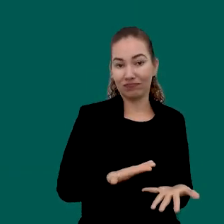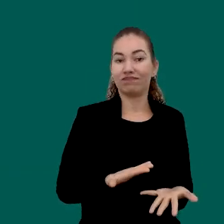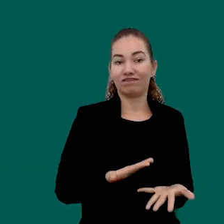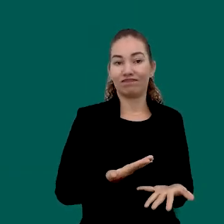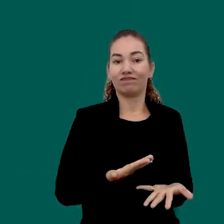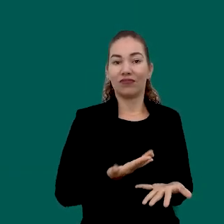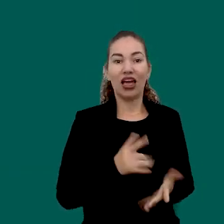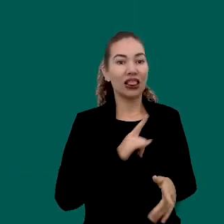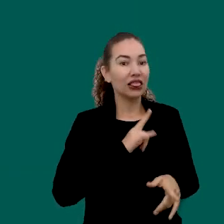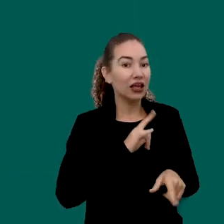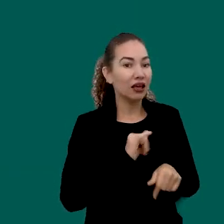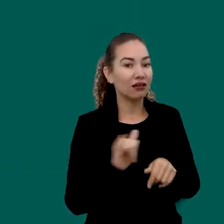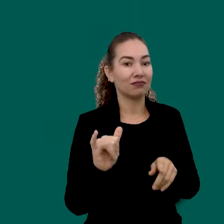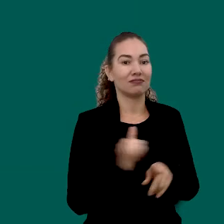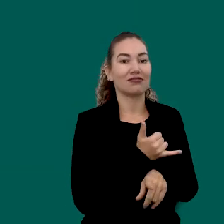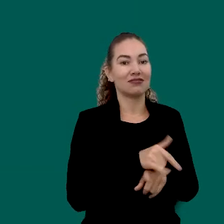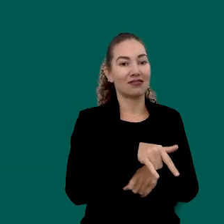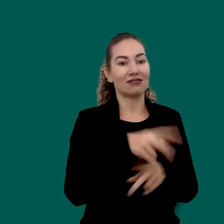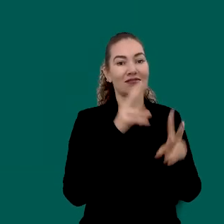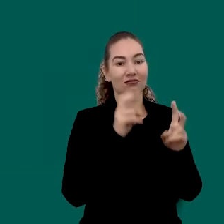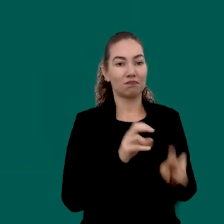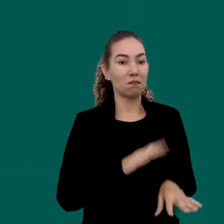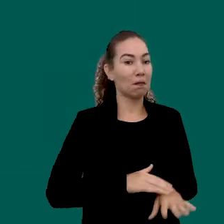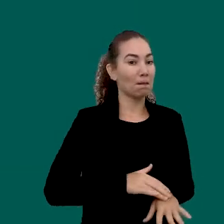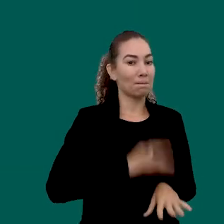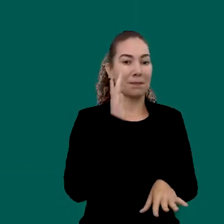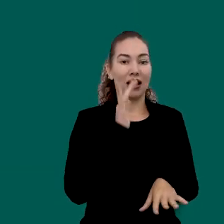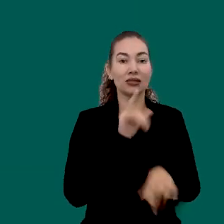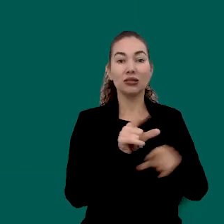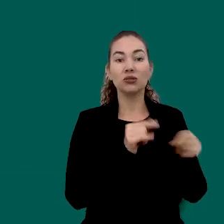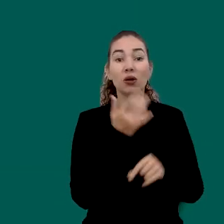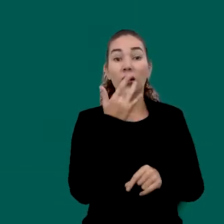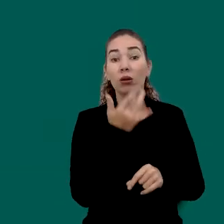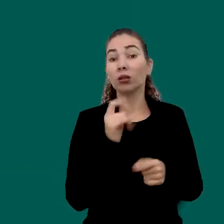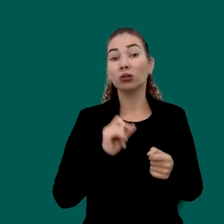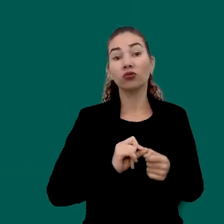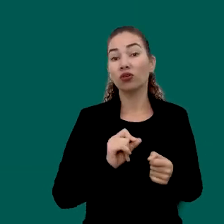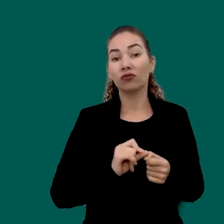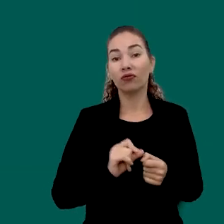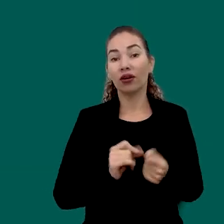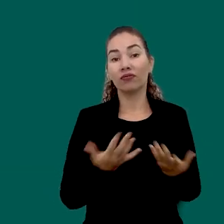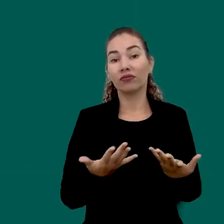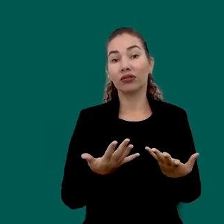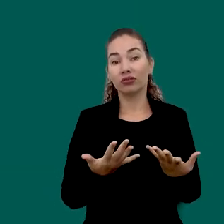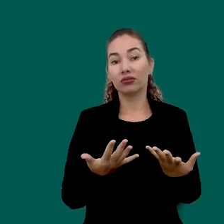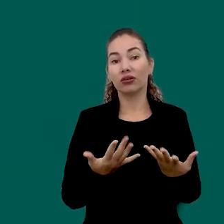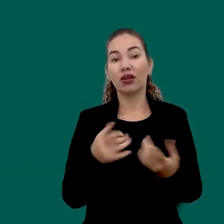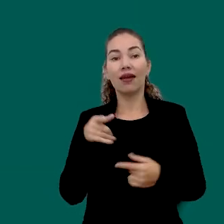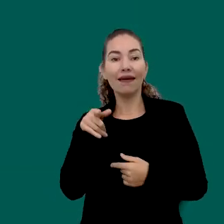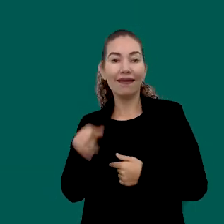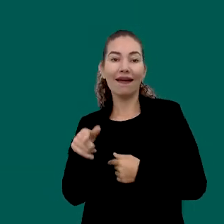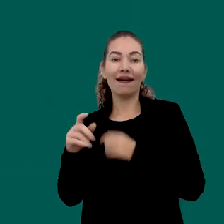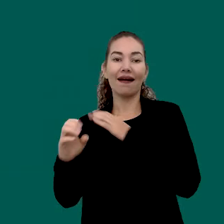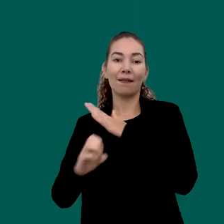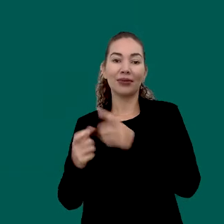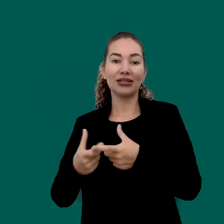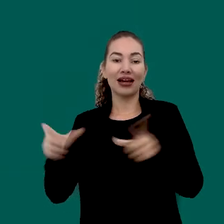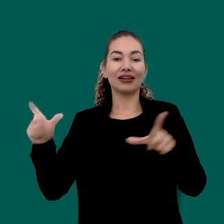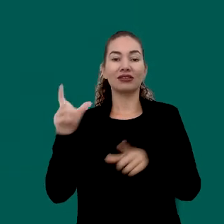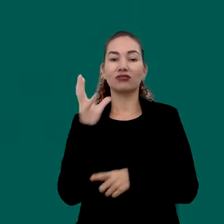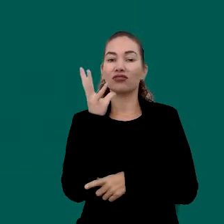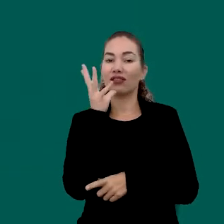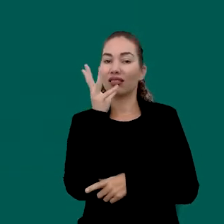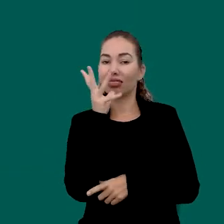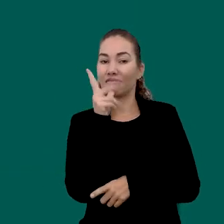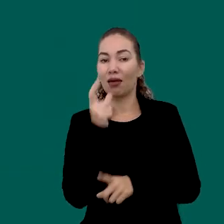mais rápido, ele é mais ágil, né? Ele é mais estratégico nesse ponto. Ele pode decidir ali numa tarde o que fazer, o que uma grande rede